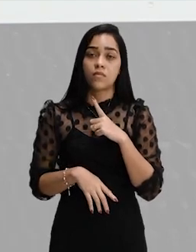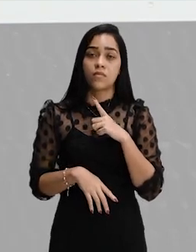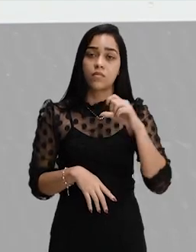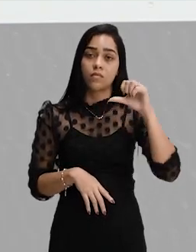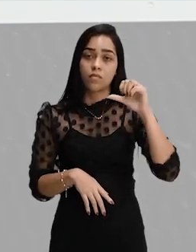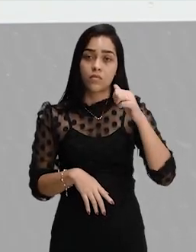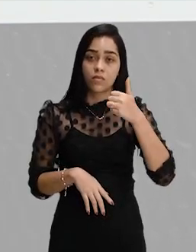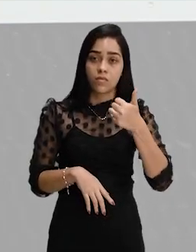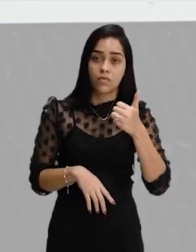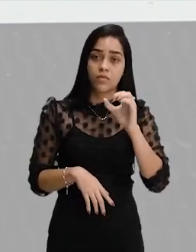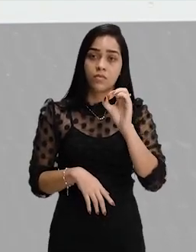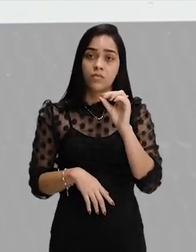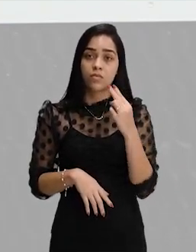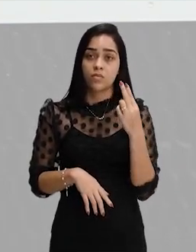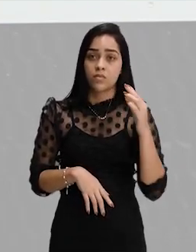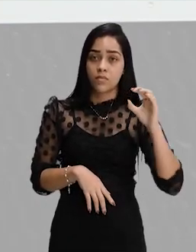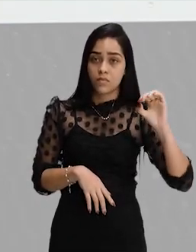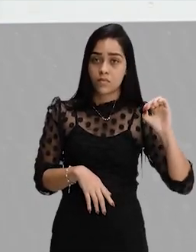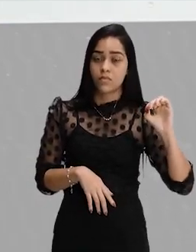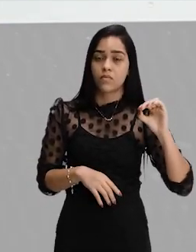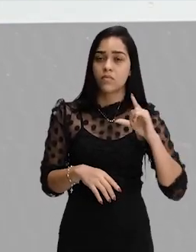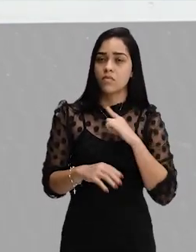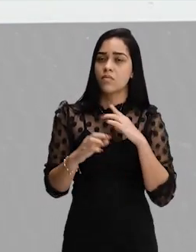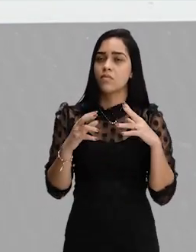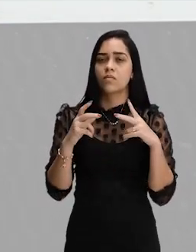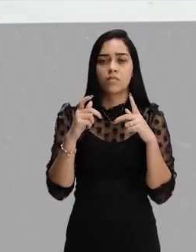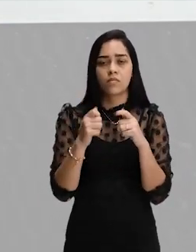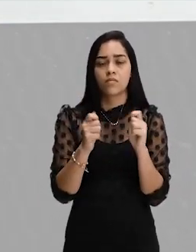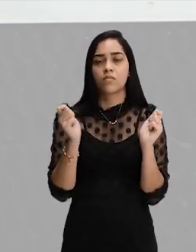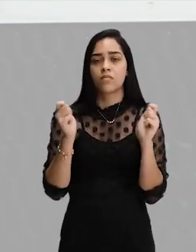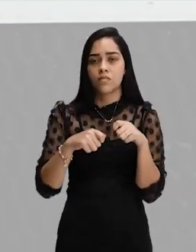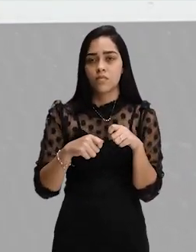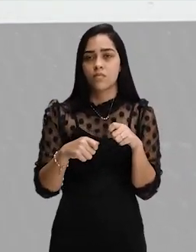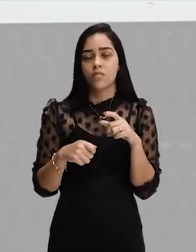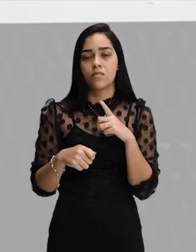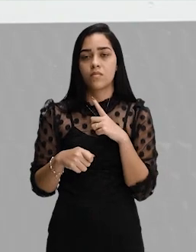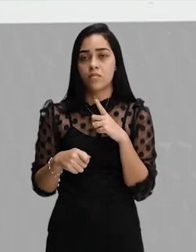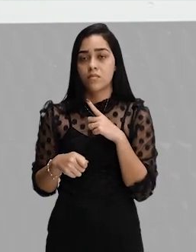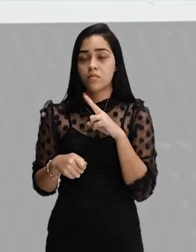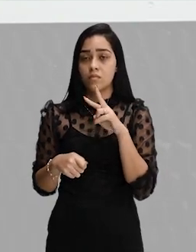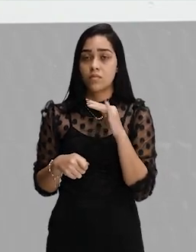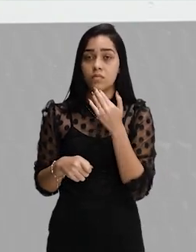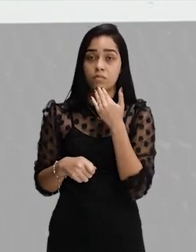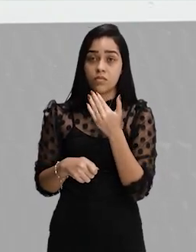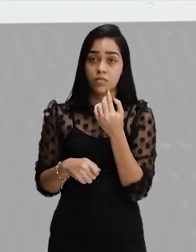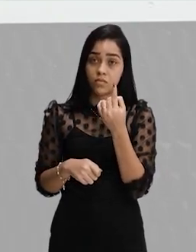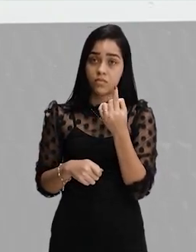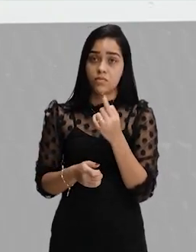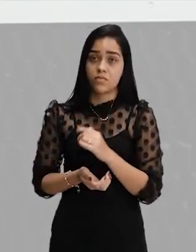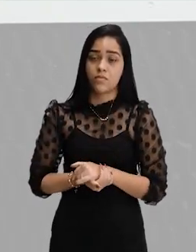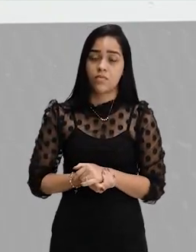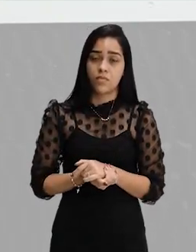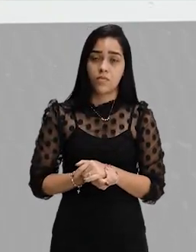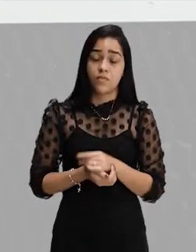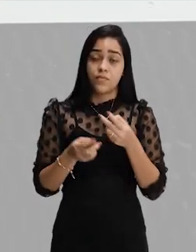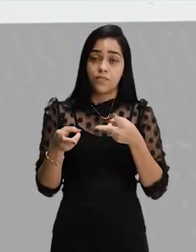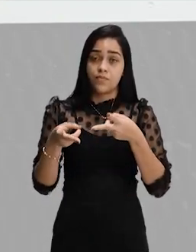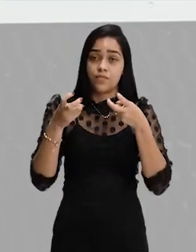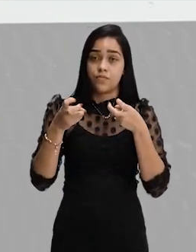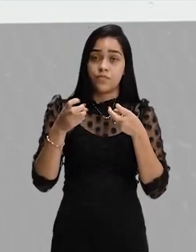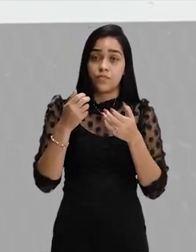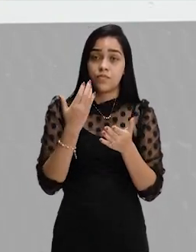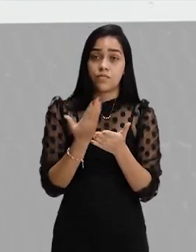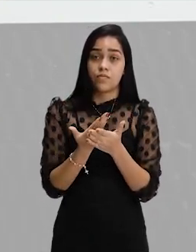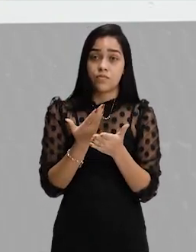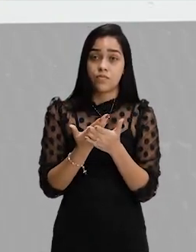ou zero. O estudo do sinal vai te dar todas as possibilidades, a inequação vai te pedir uma. Então perceba que com o estudo do